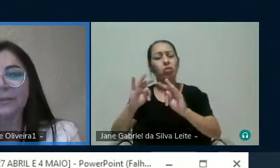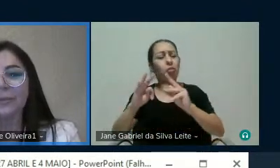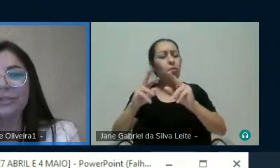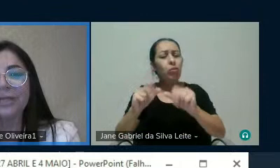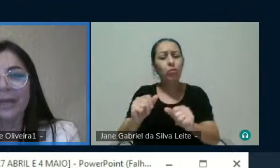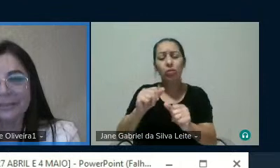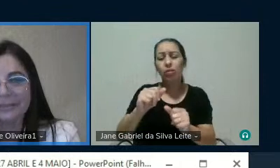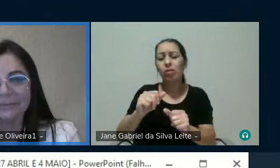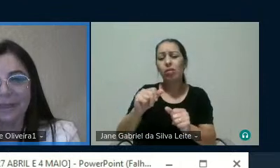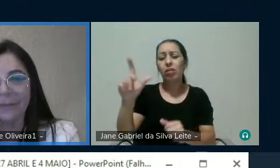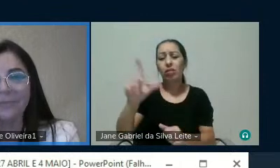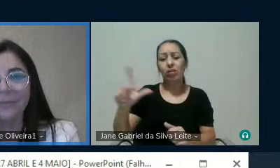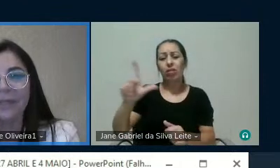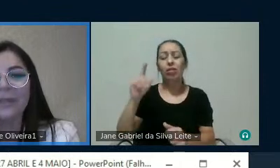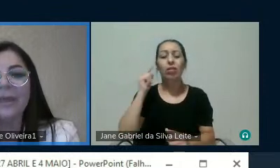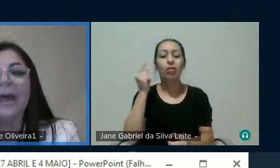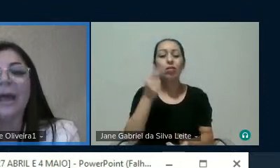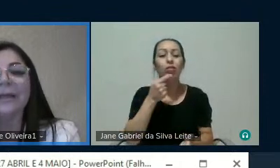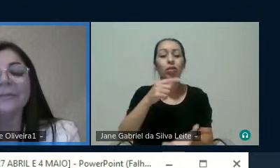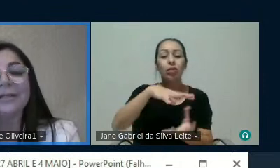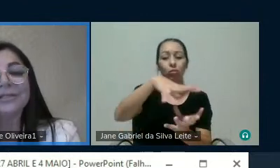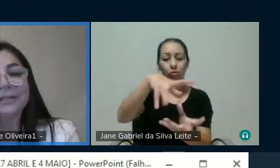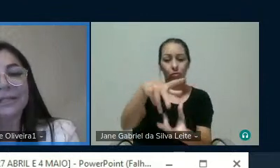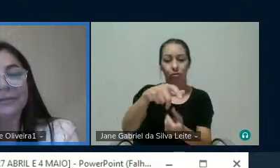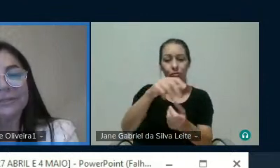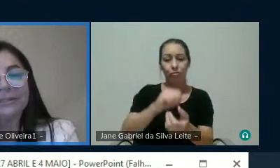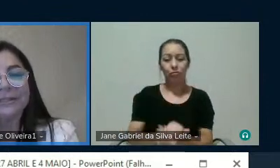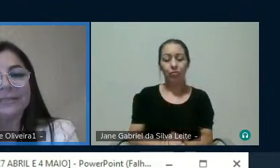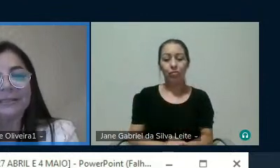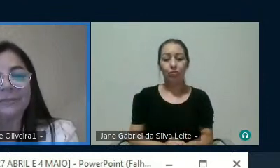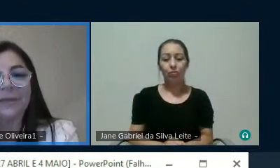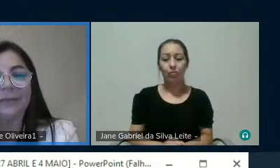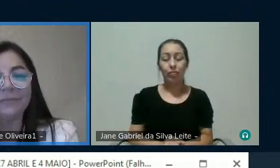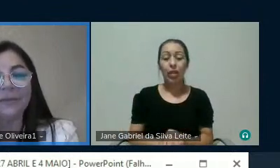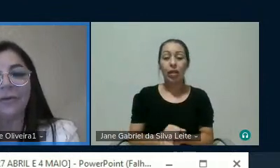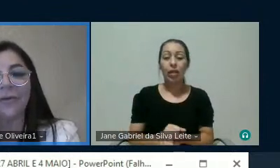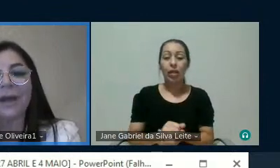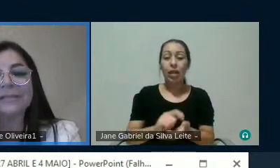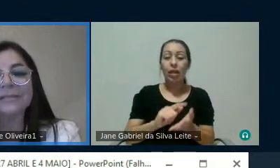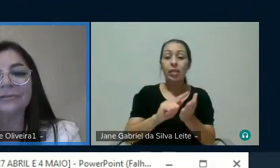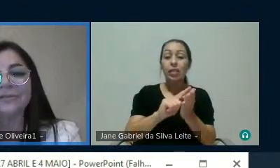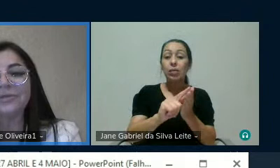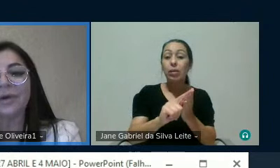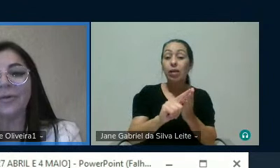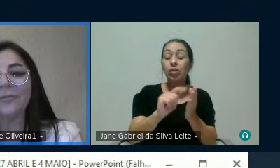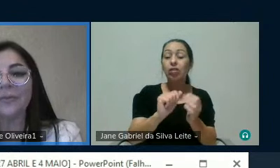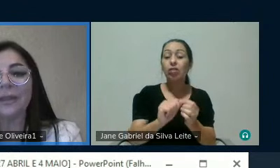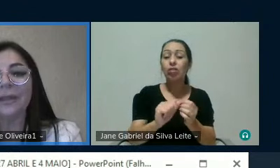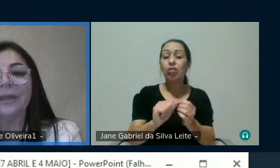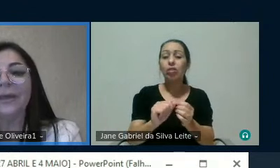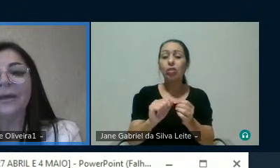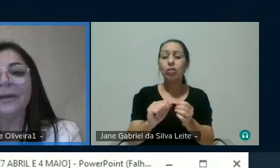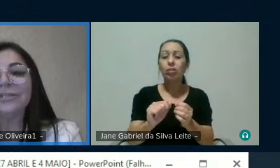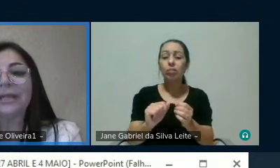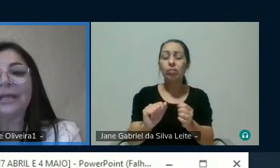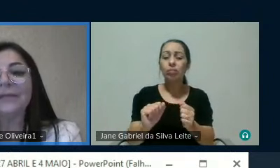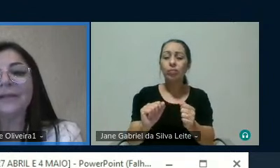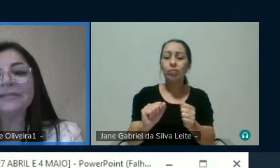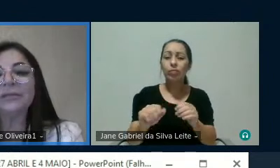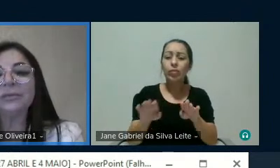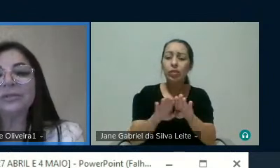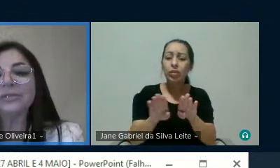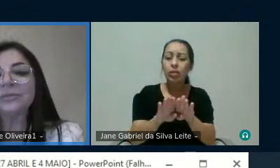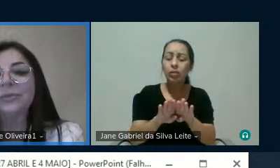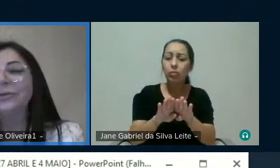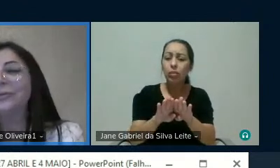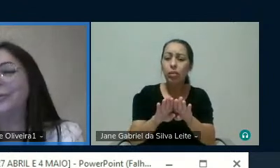surdas mundiais. Tá? A gramática da língua de sinais também, com base no visual, gera